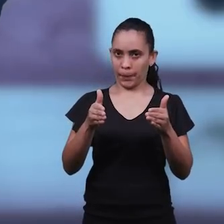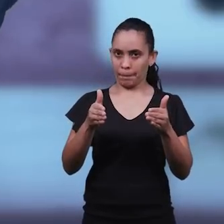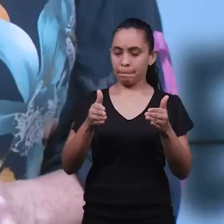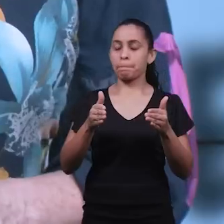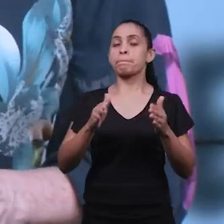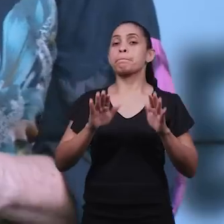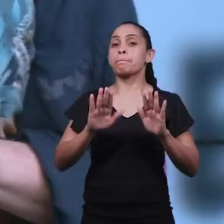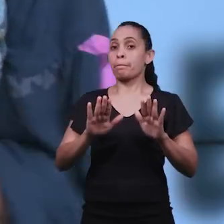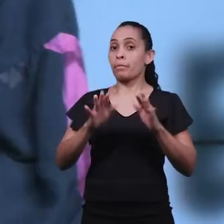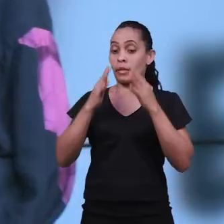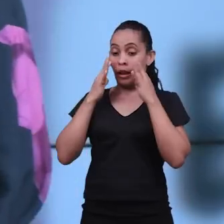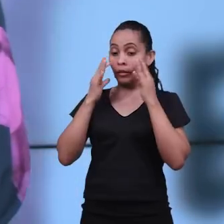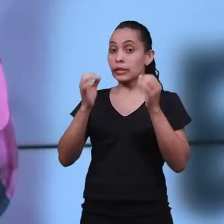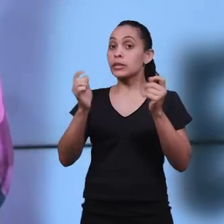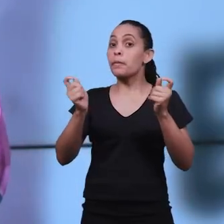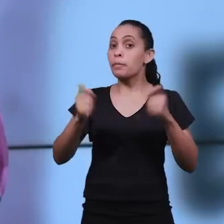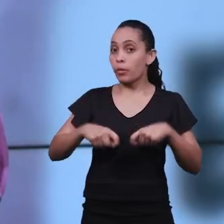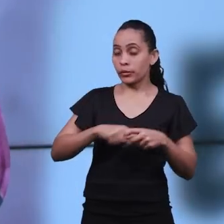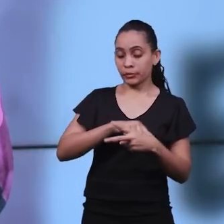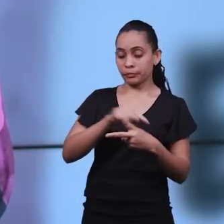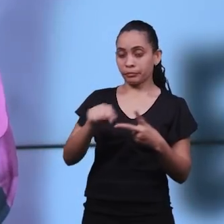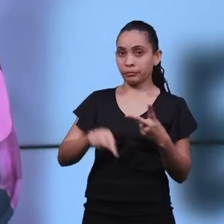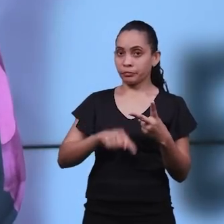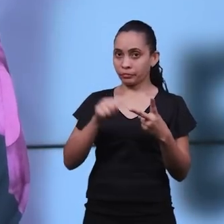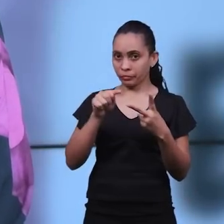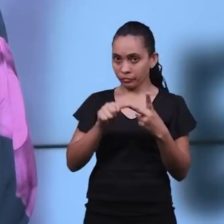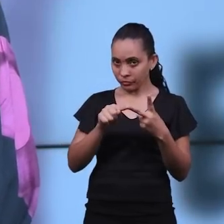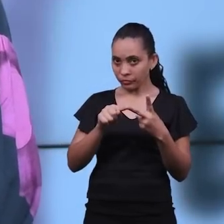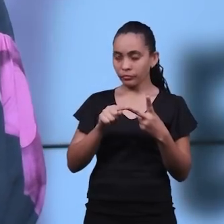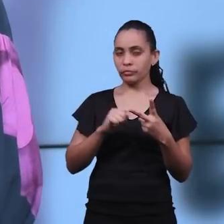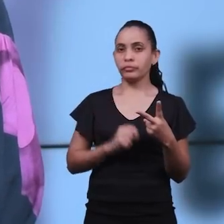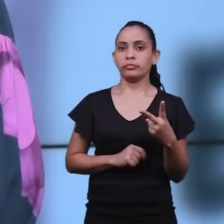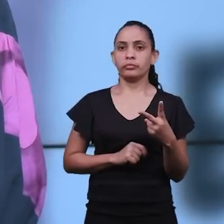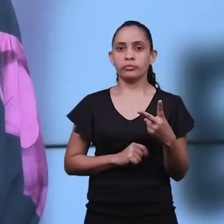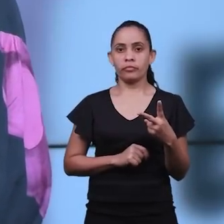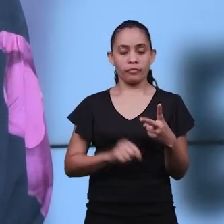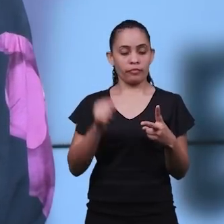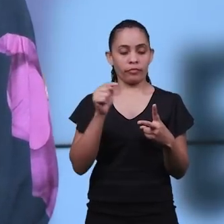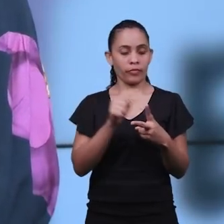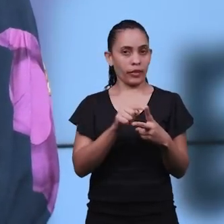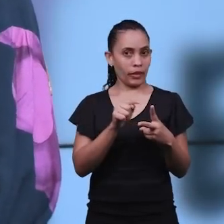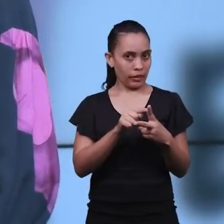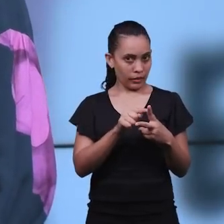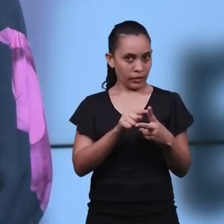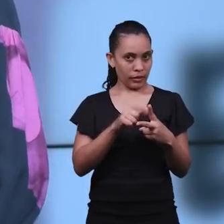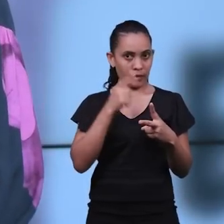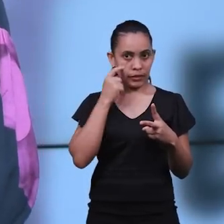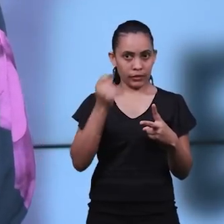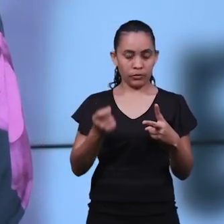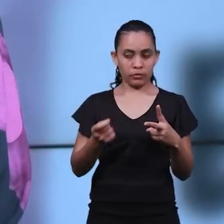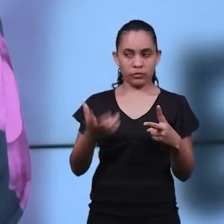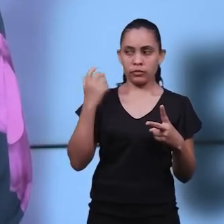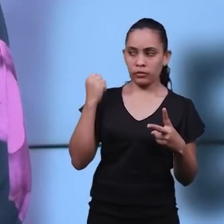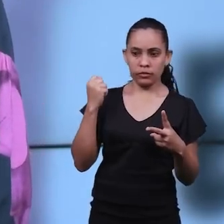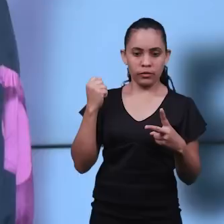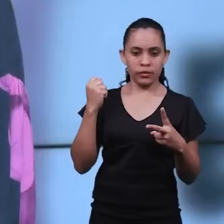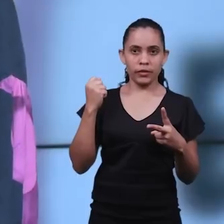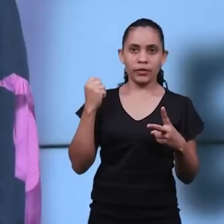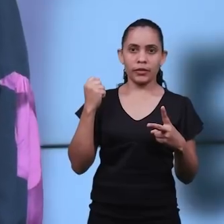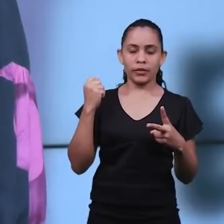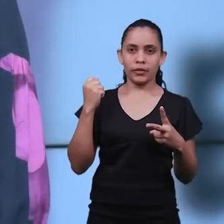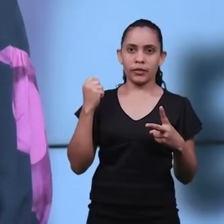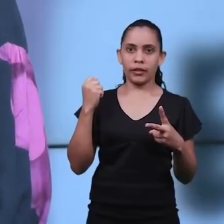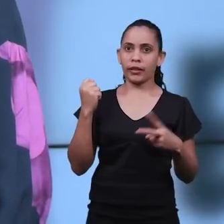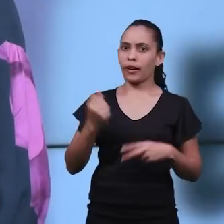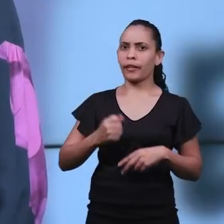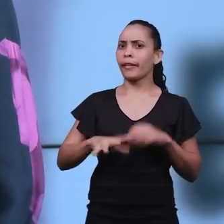momento. A atenção pode ser regulada por de duas formas: atenção reflexa e